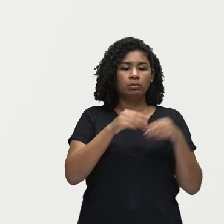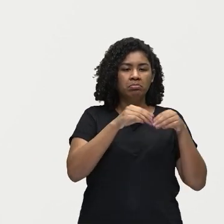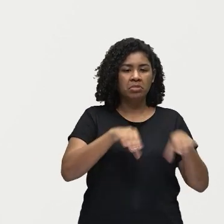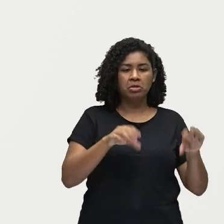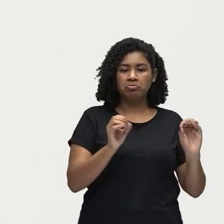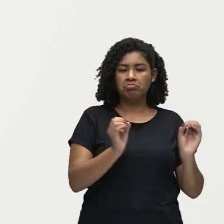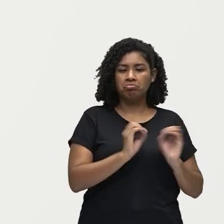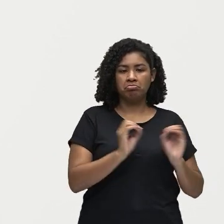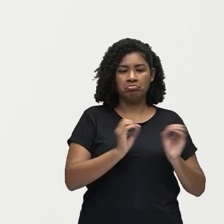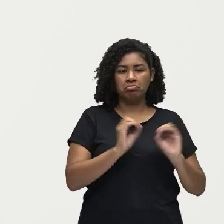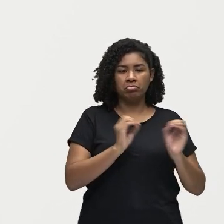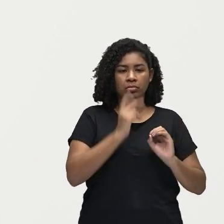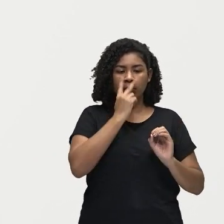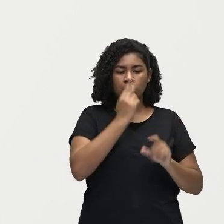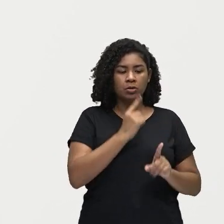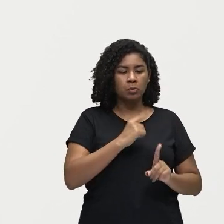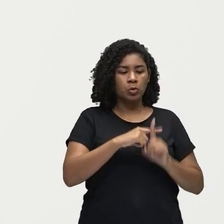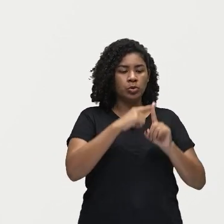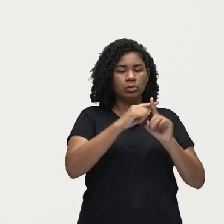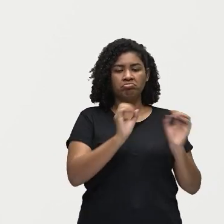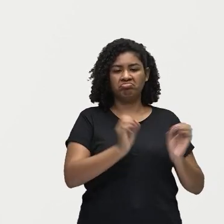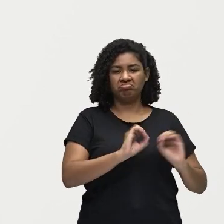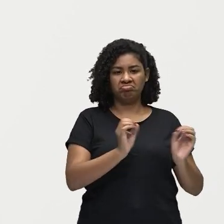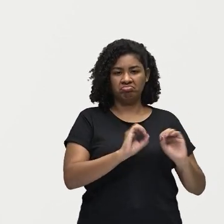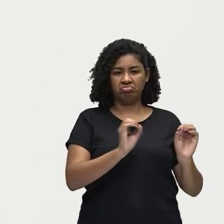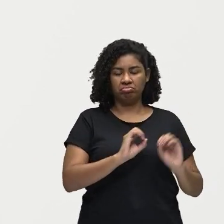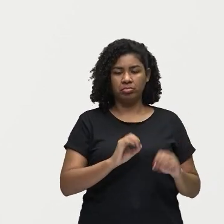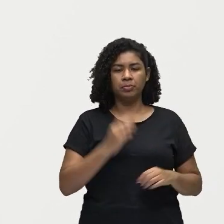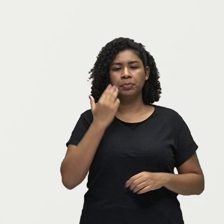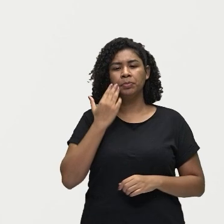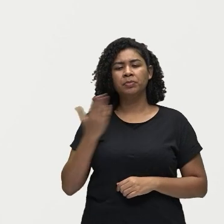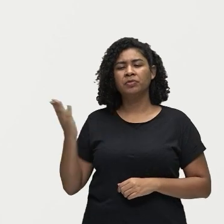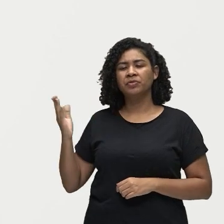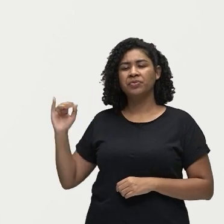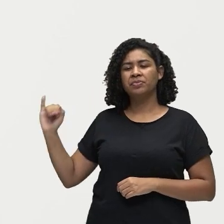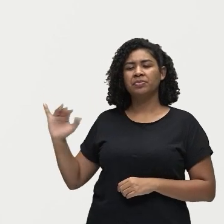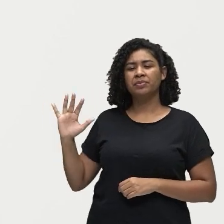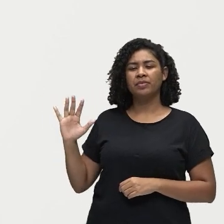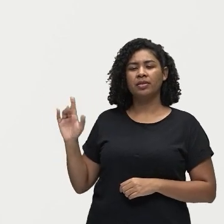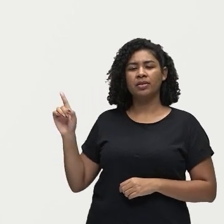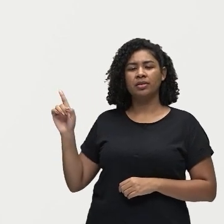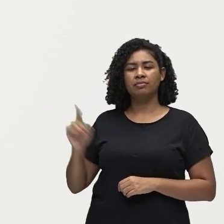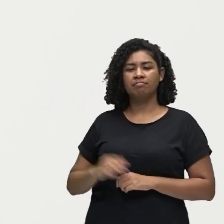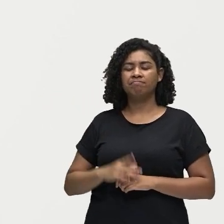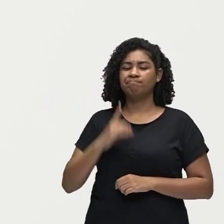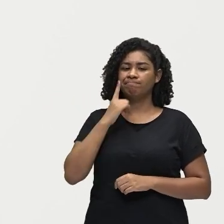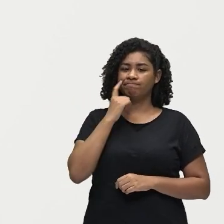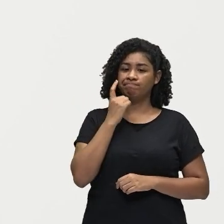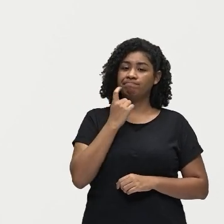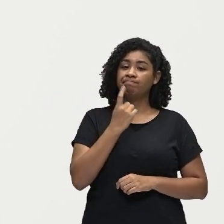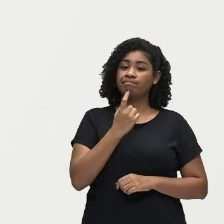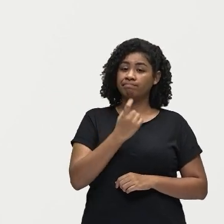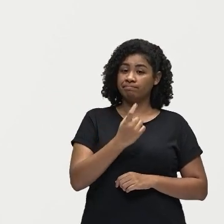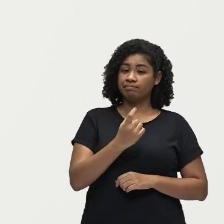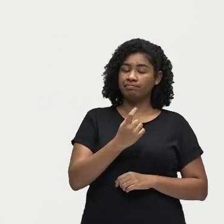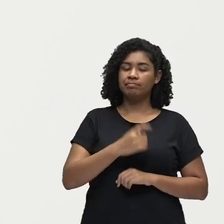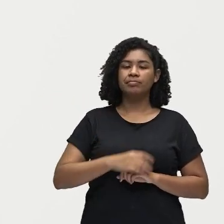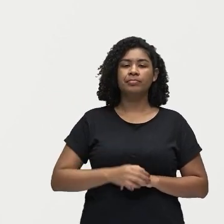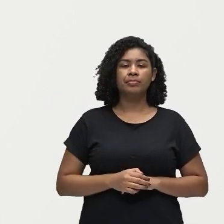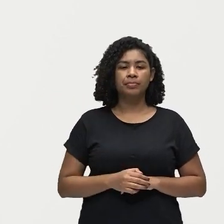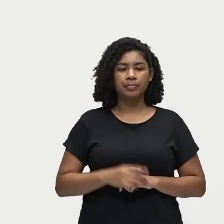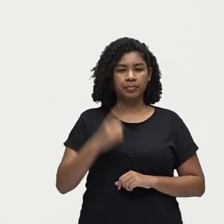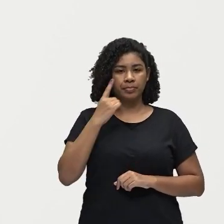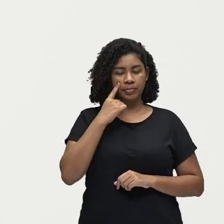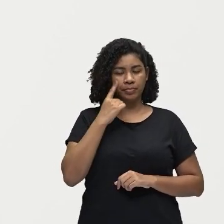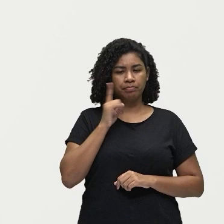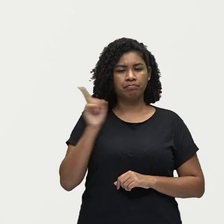nenhuma vantagem. Observe essas imagens aí bem interessantes. Esse tipo